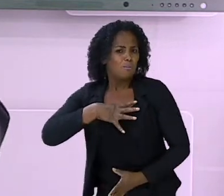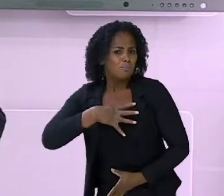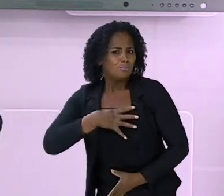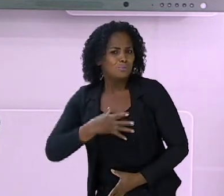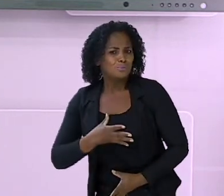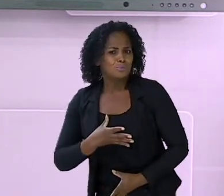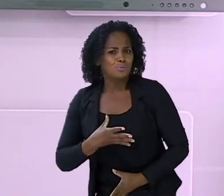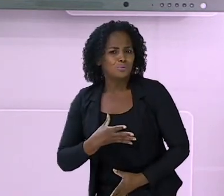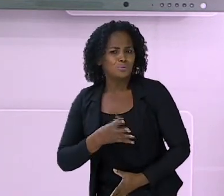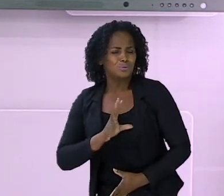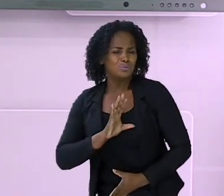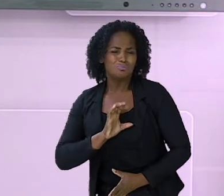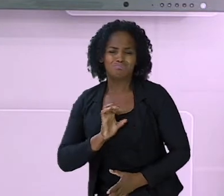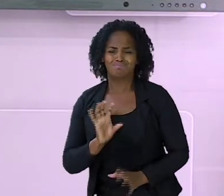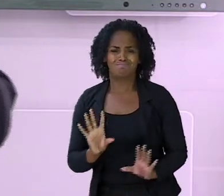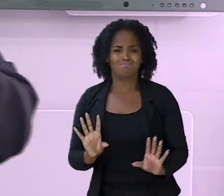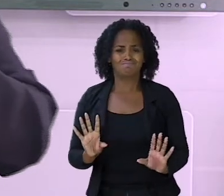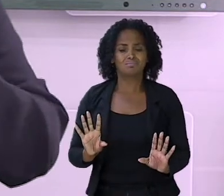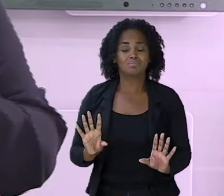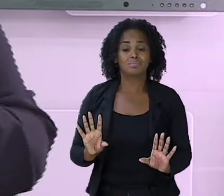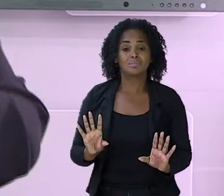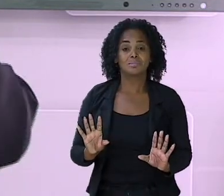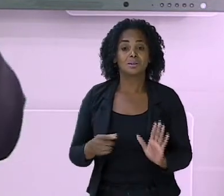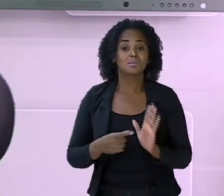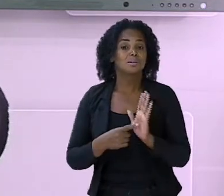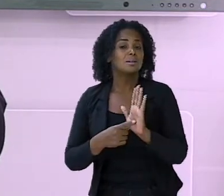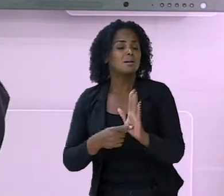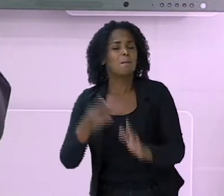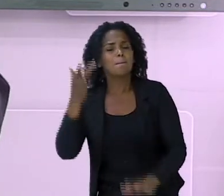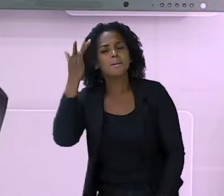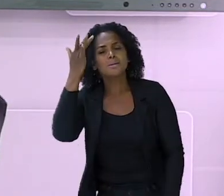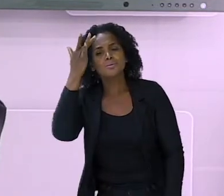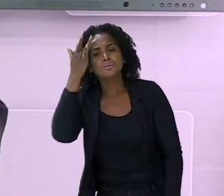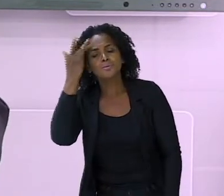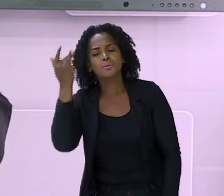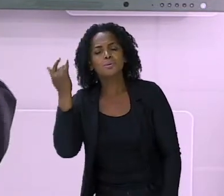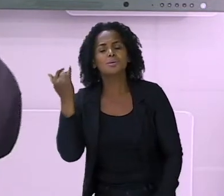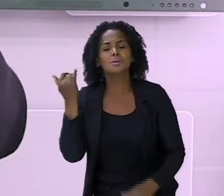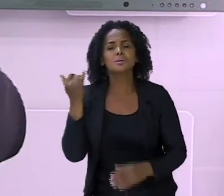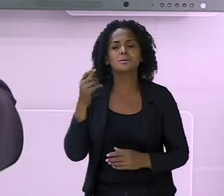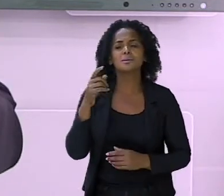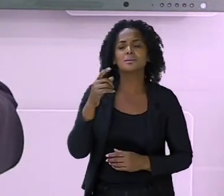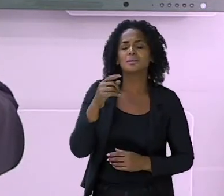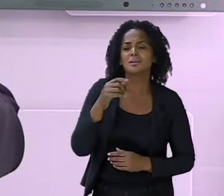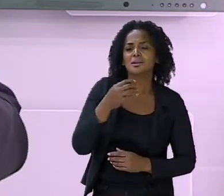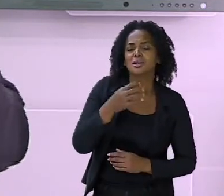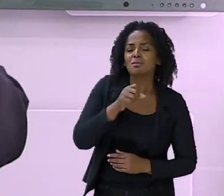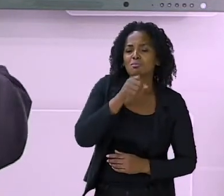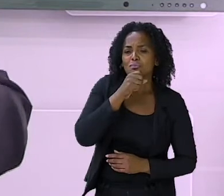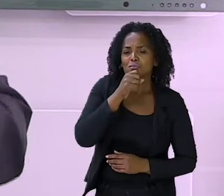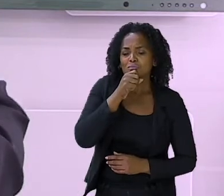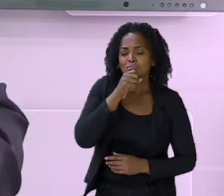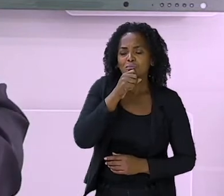representando pessoas que são idosos,